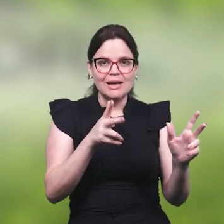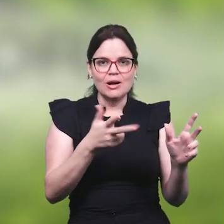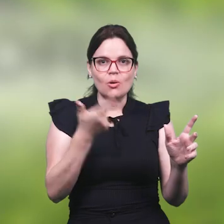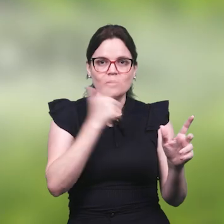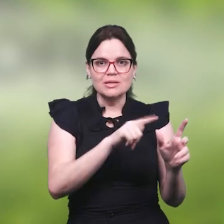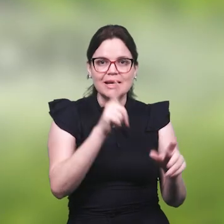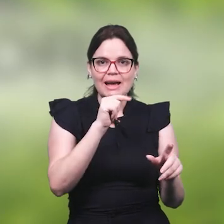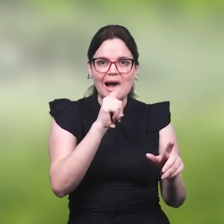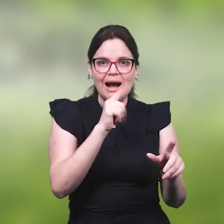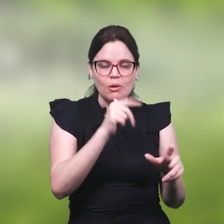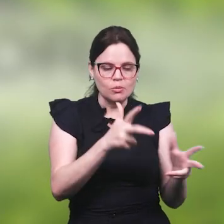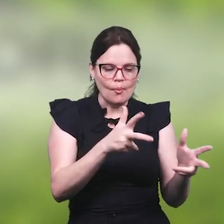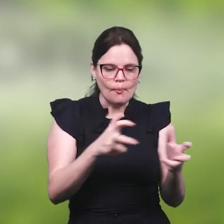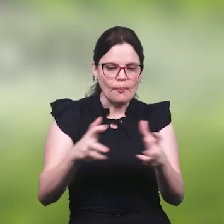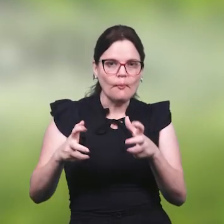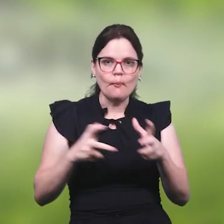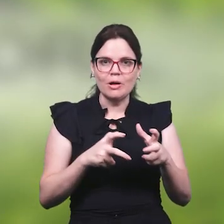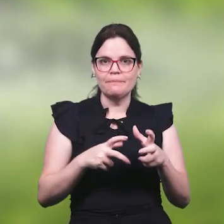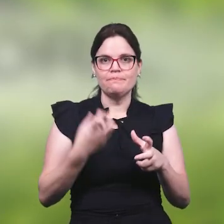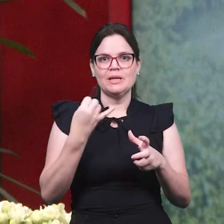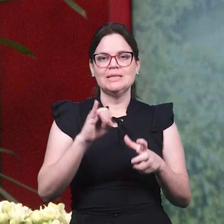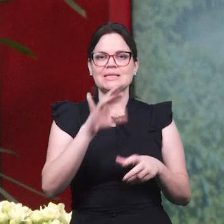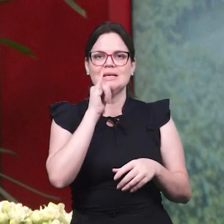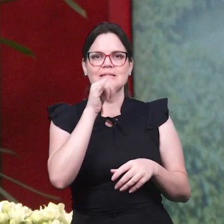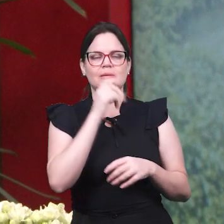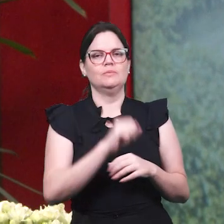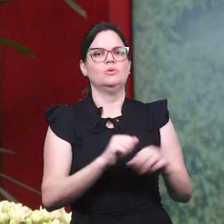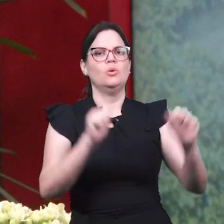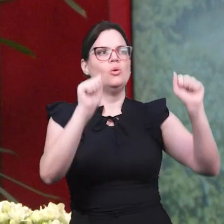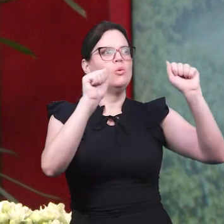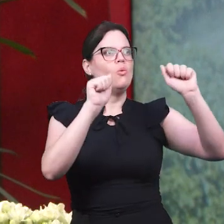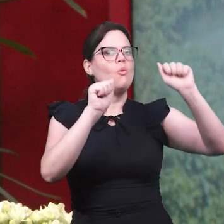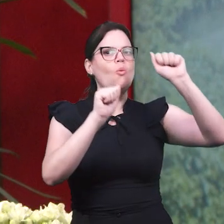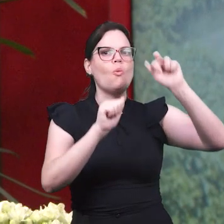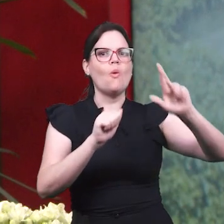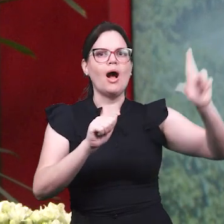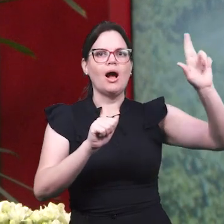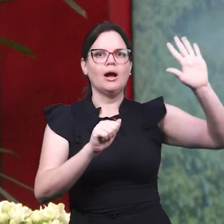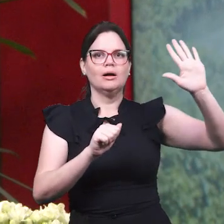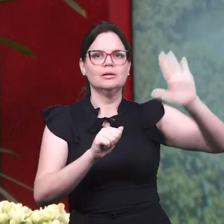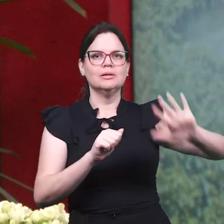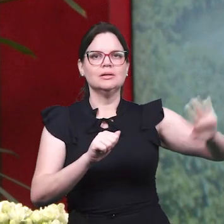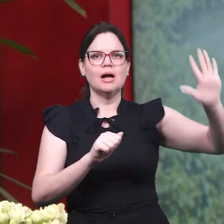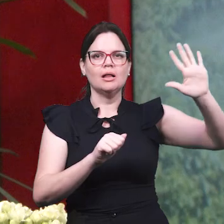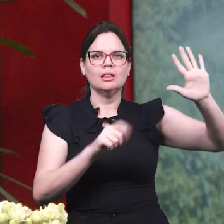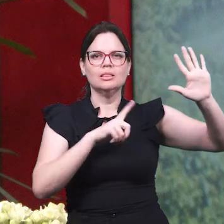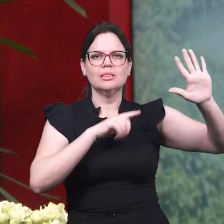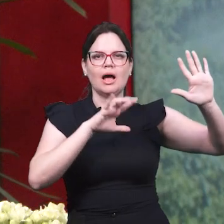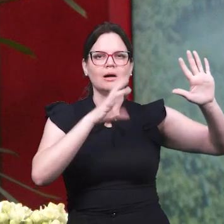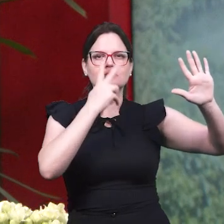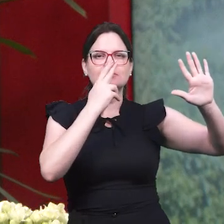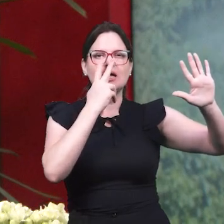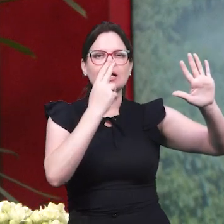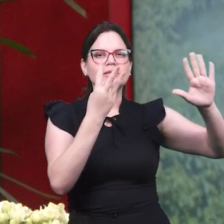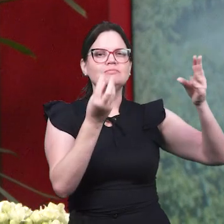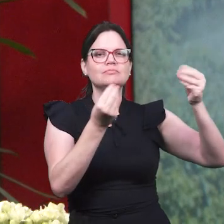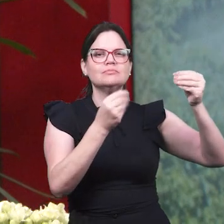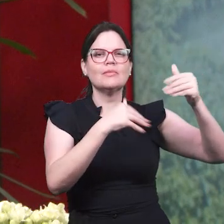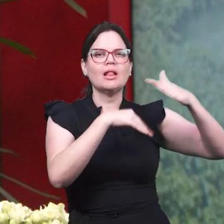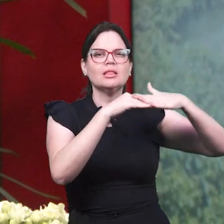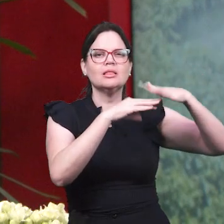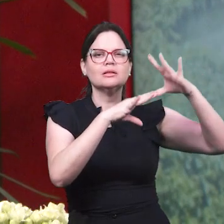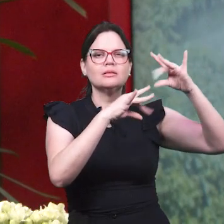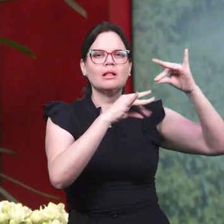a simples umidade do ar, se for numa região muito úmida, ou uma simples garoa, ou uma simples chuva que caia sobre